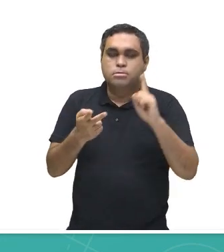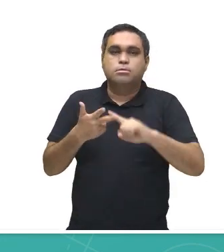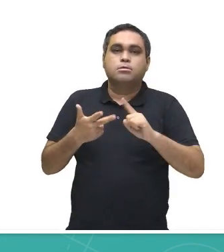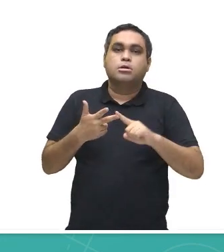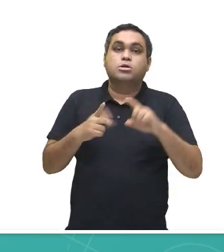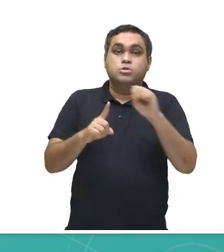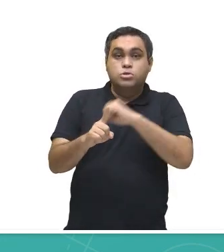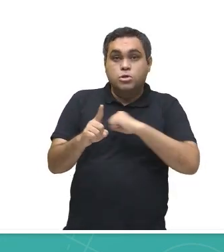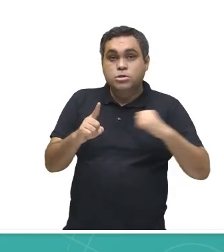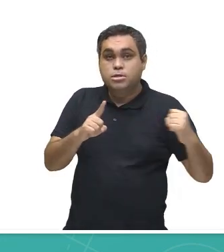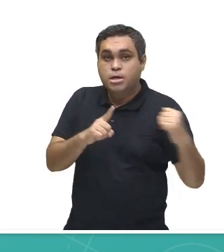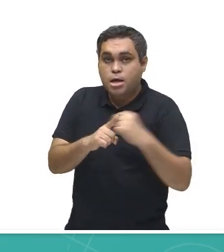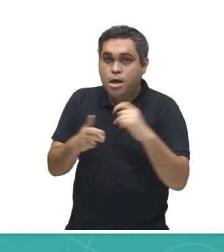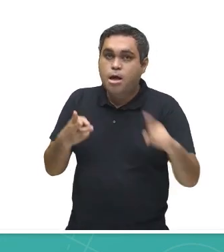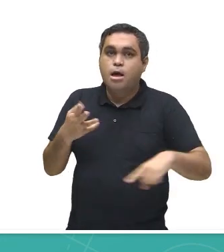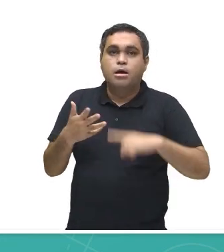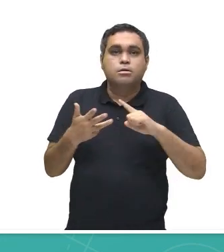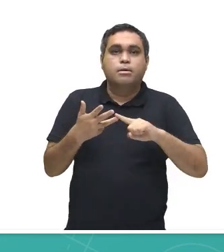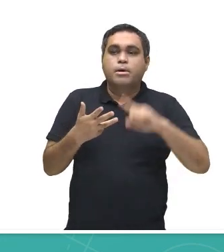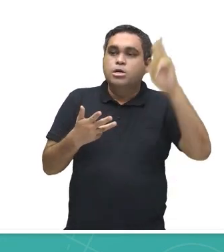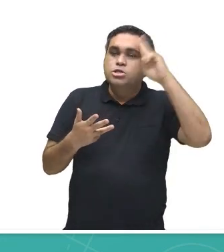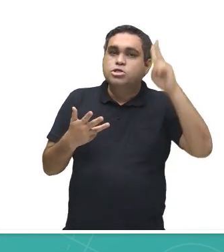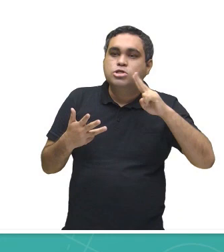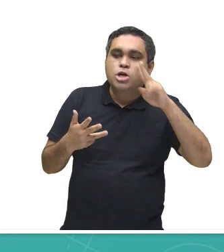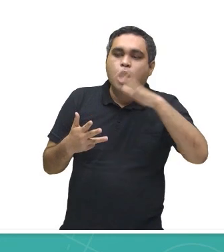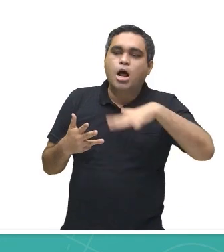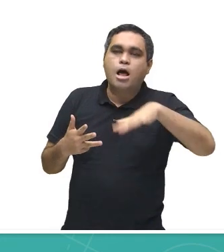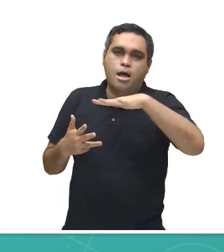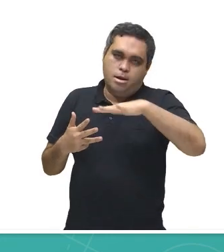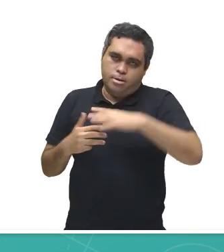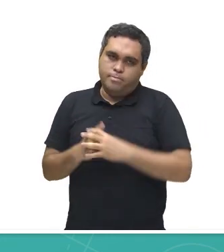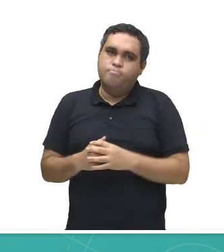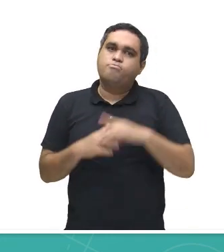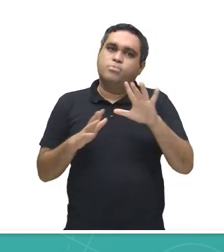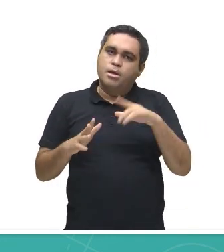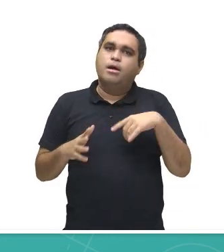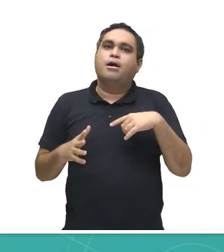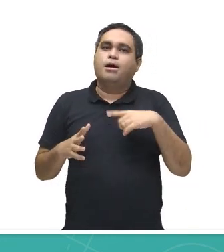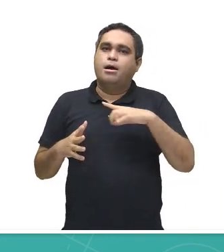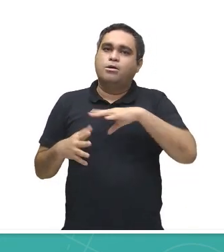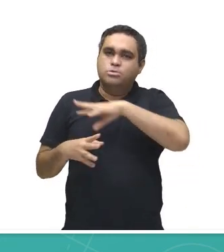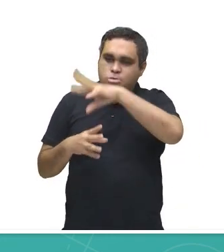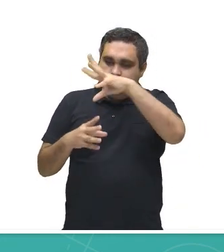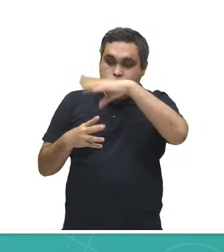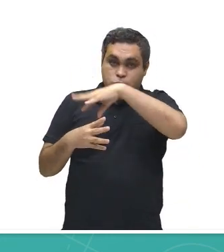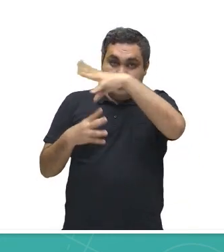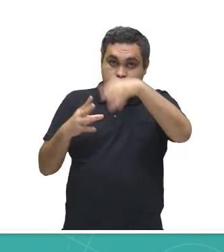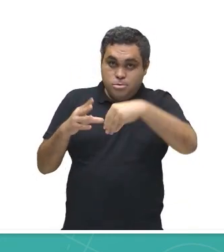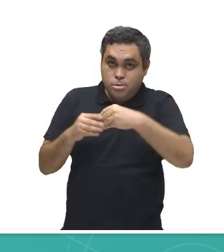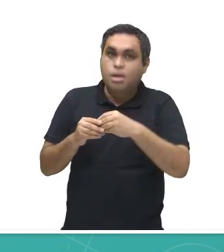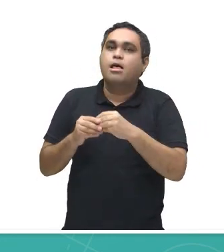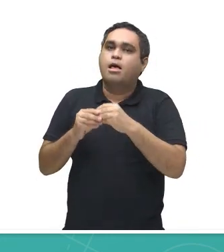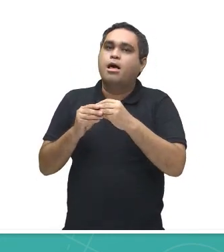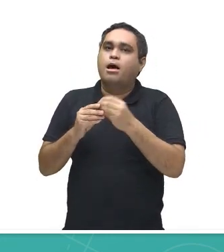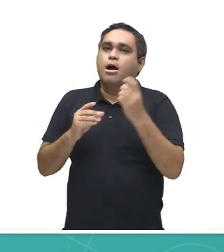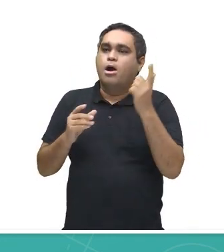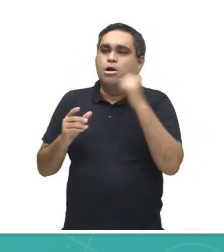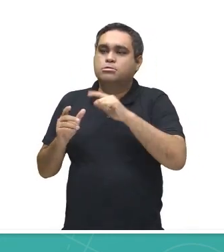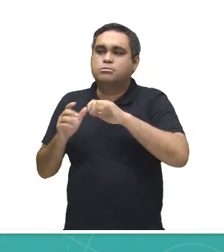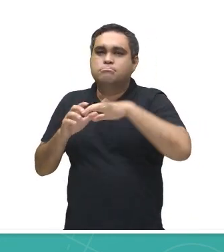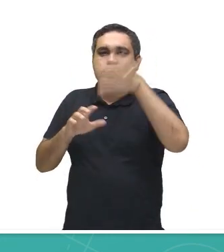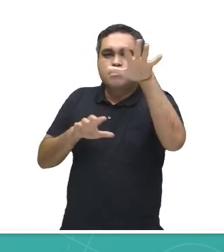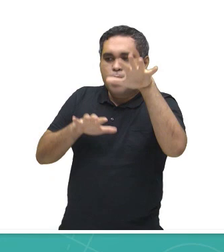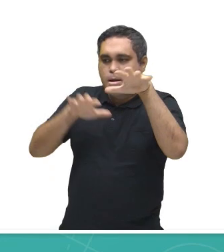e também os históricos. Então, tudo isso vai estar relacionado, né, a essas divisões regionais.